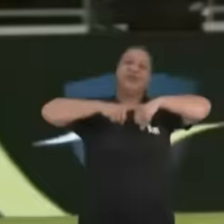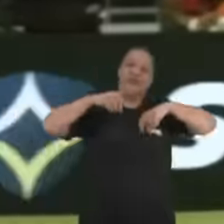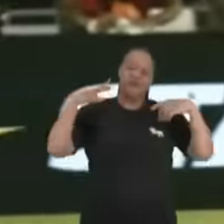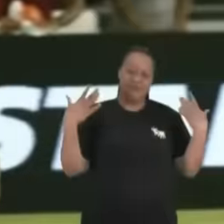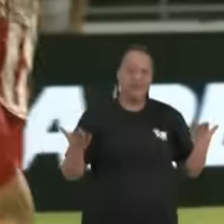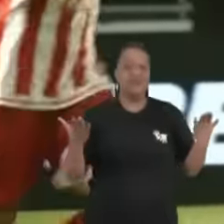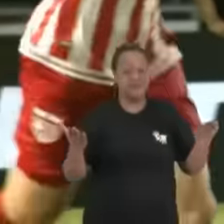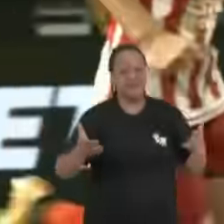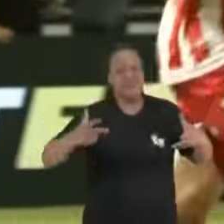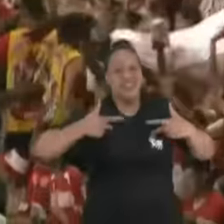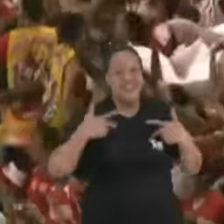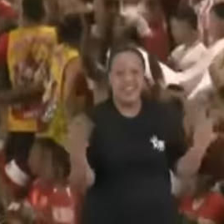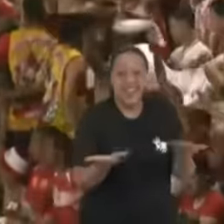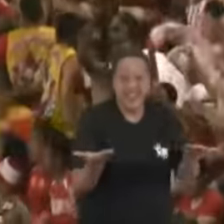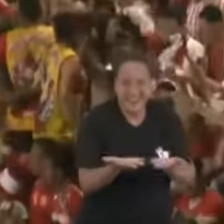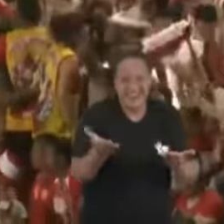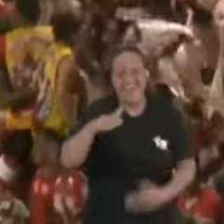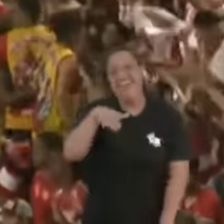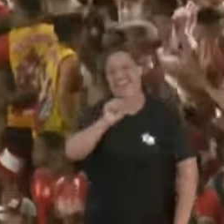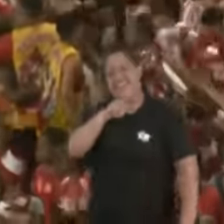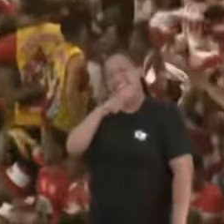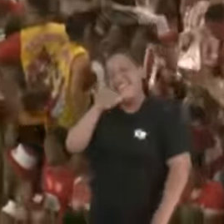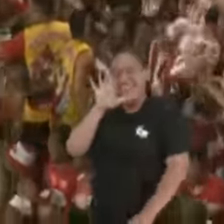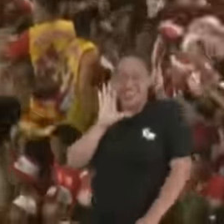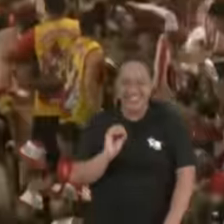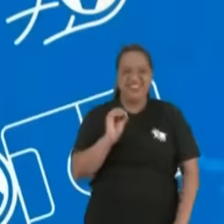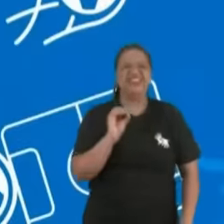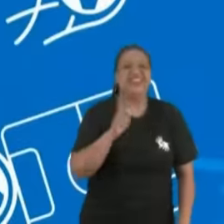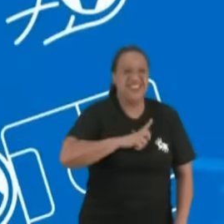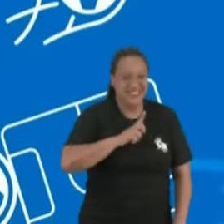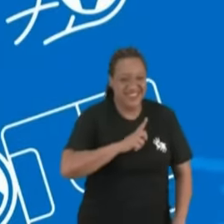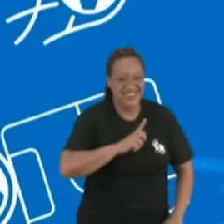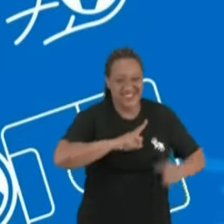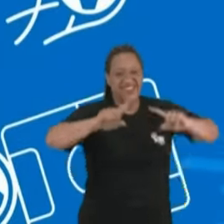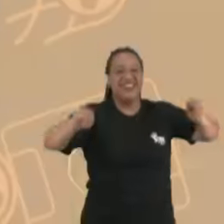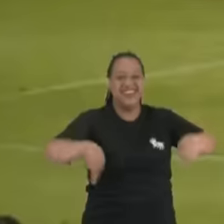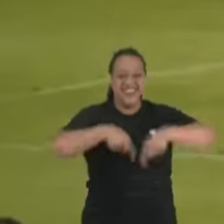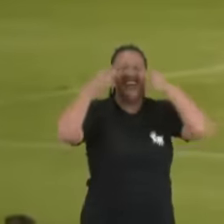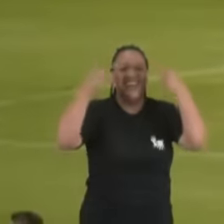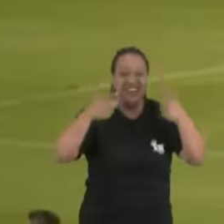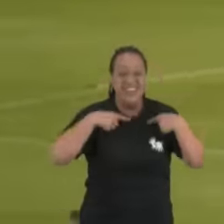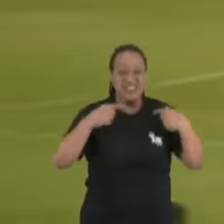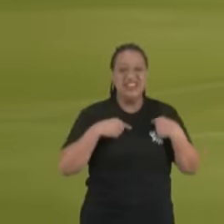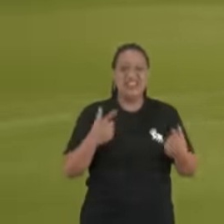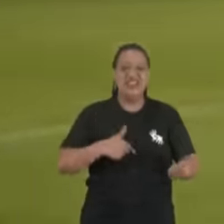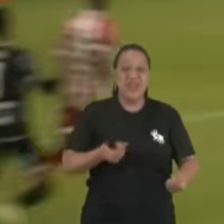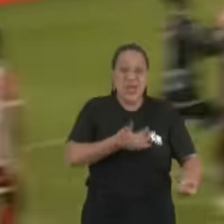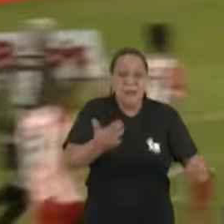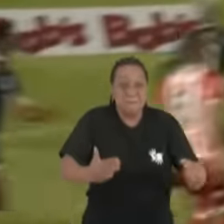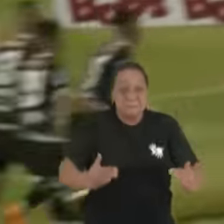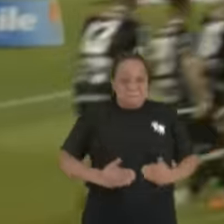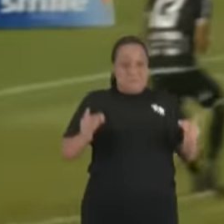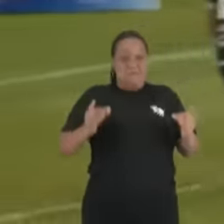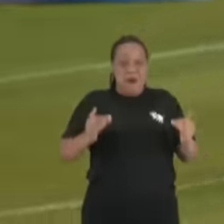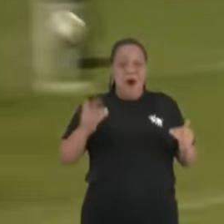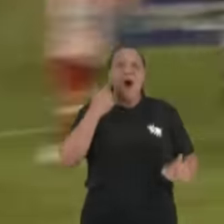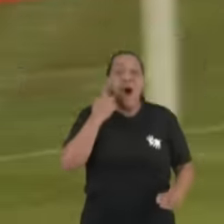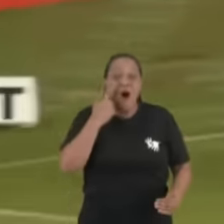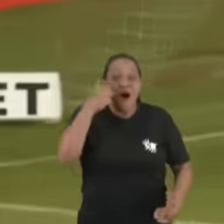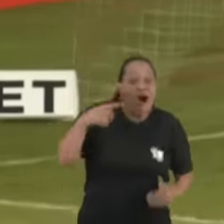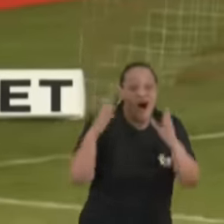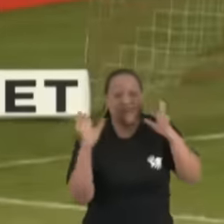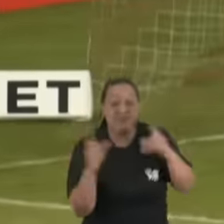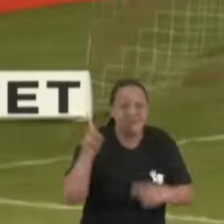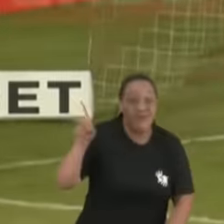gol. Anselmo Ramon, debaixo dos três paus, para empurrar de barriga. De barriga, olha só no replay,